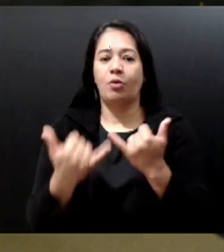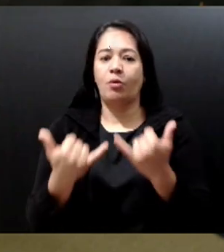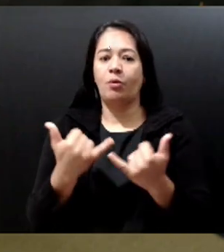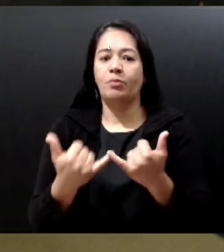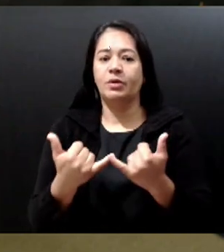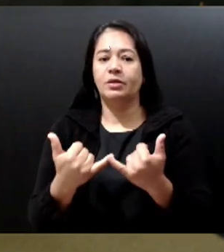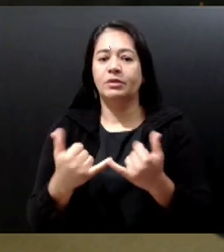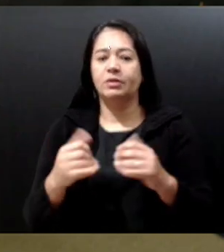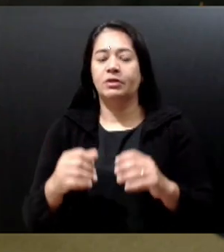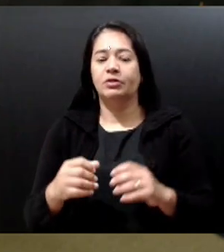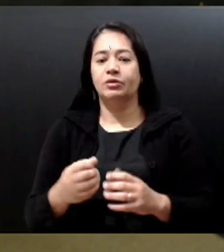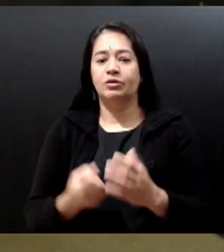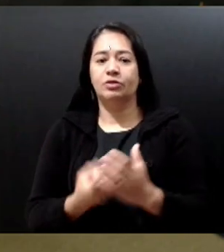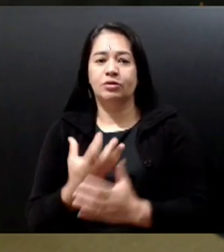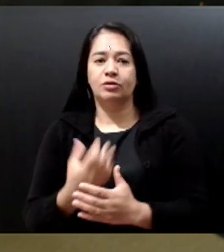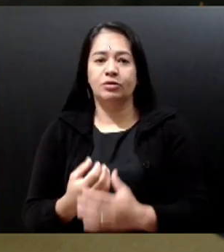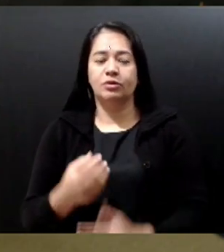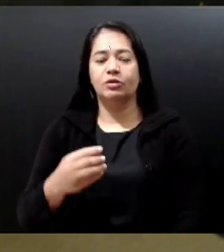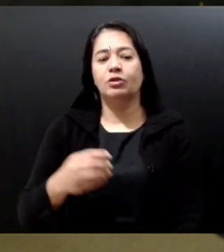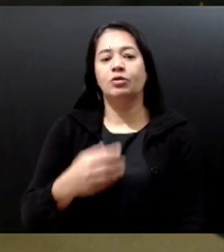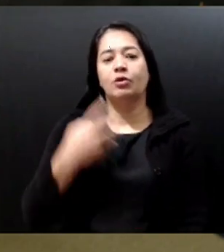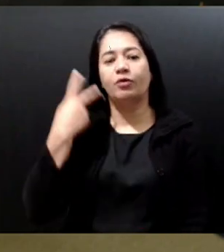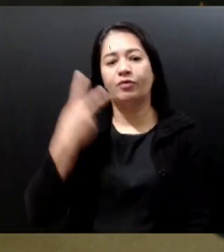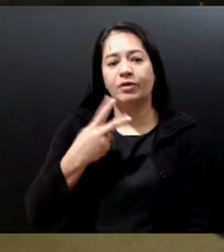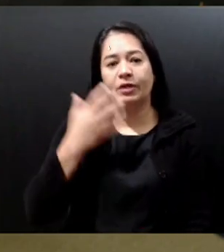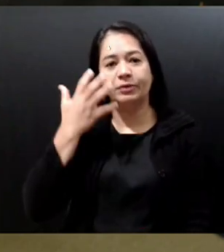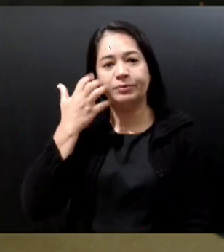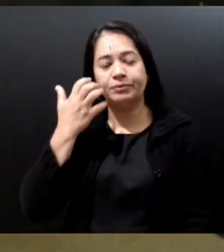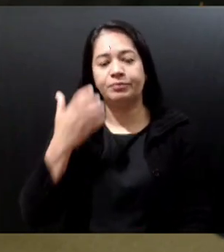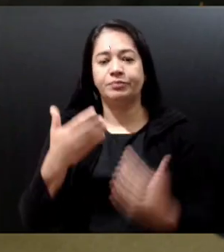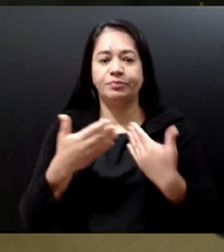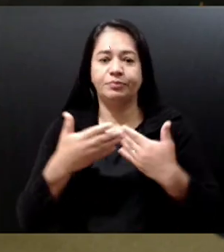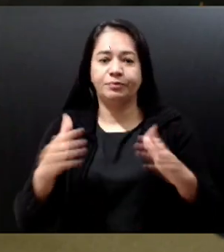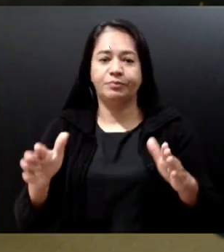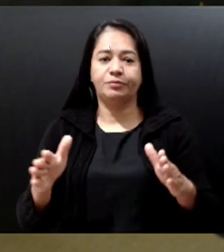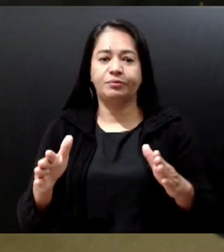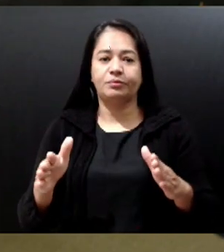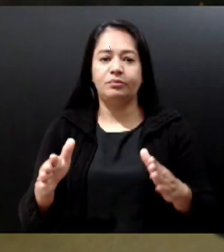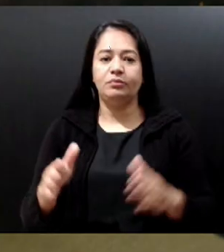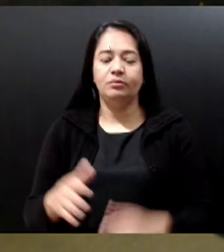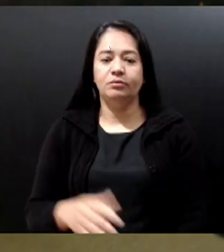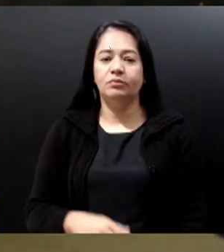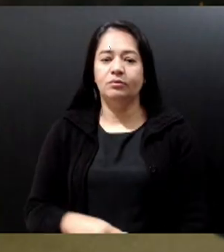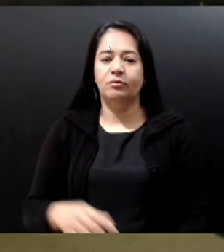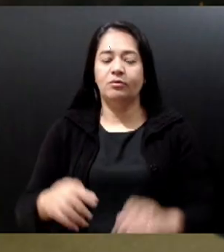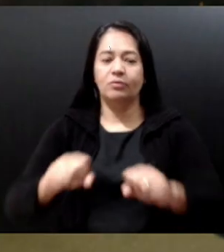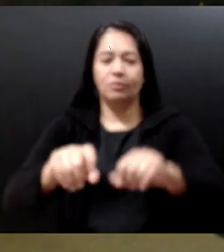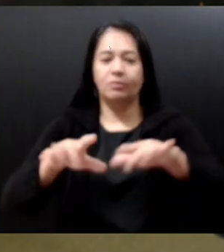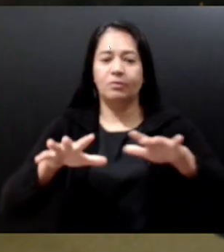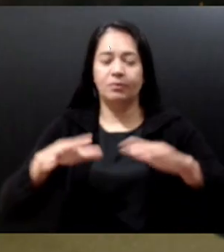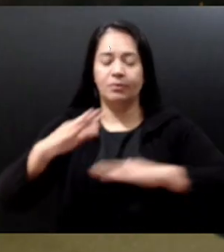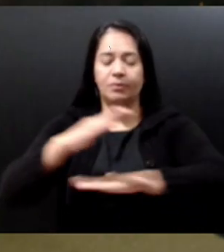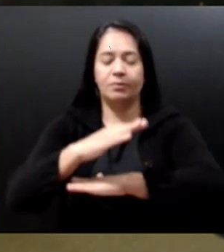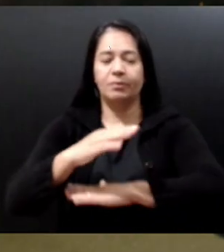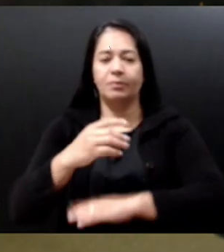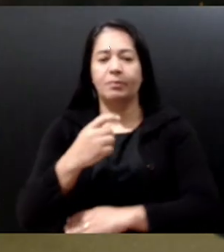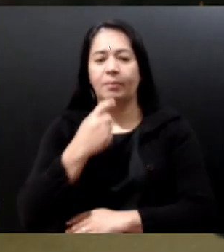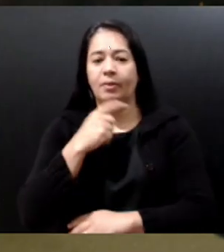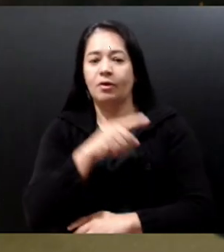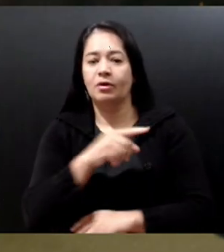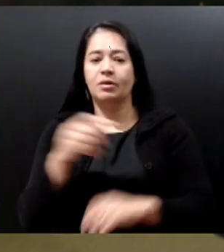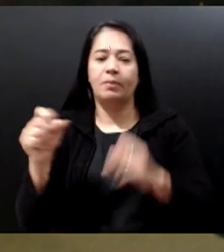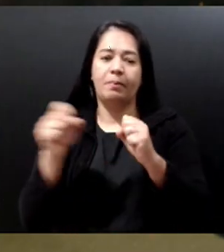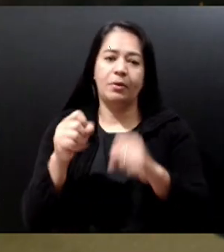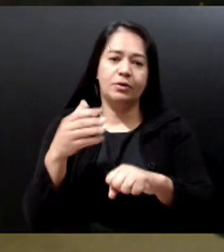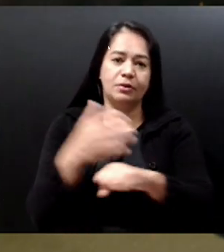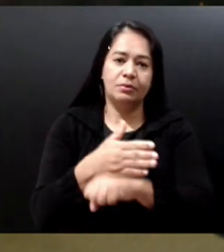Felipe Marquesi. A reunião é aberta ao público e será no plenário da Câmara. Você pode participar também